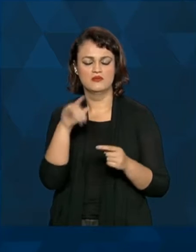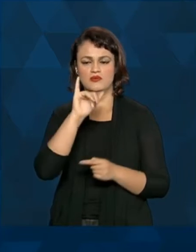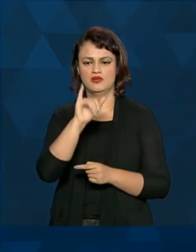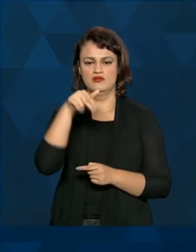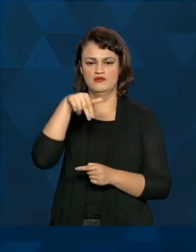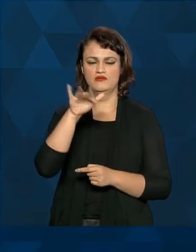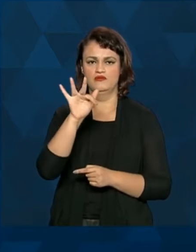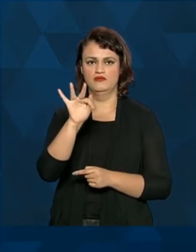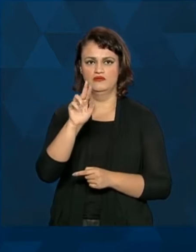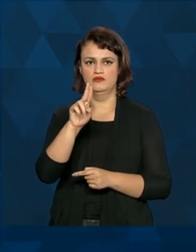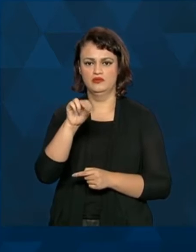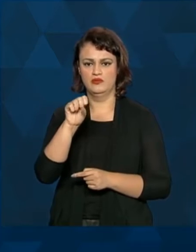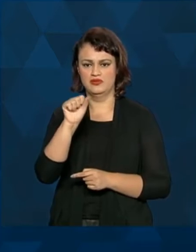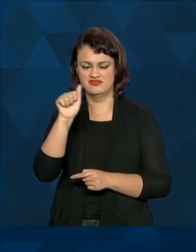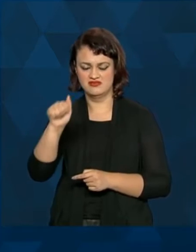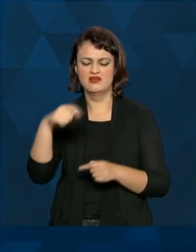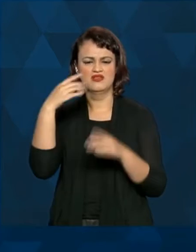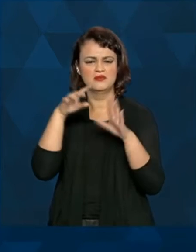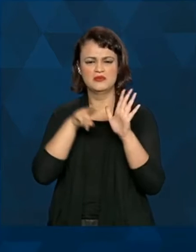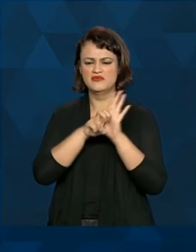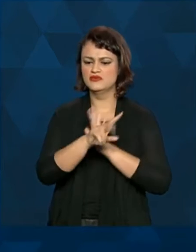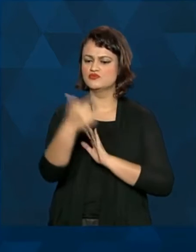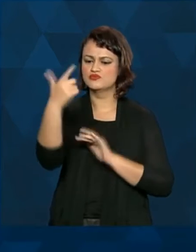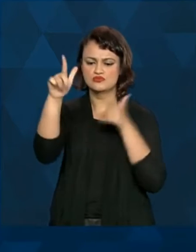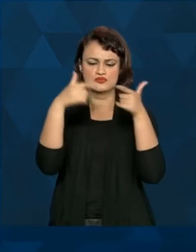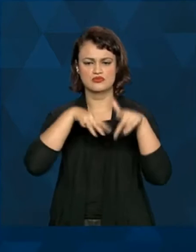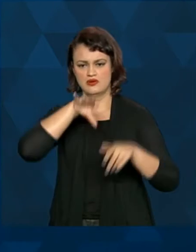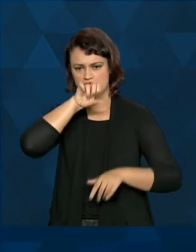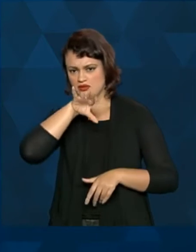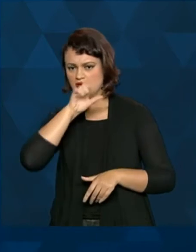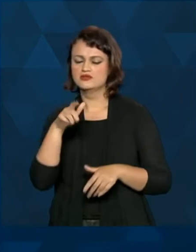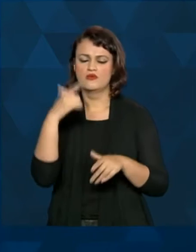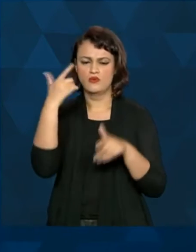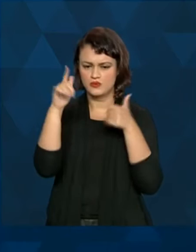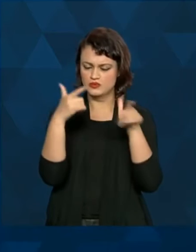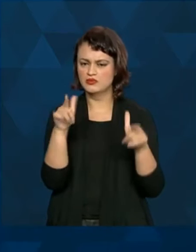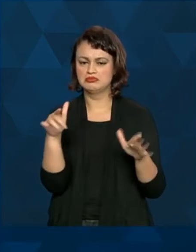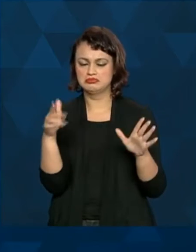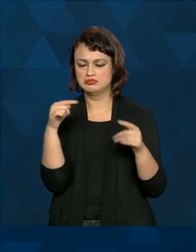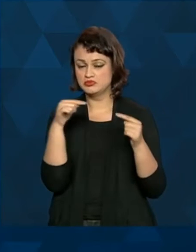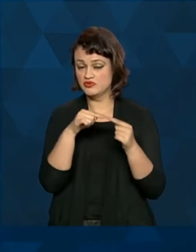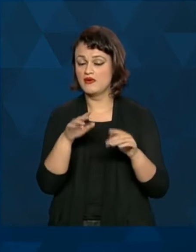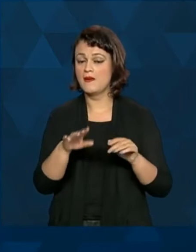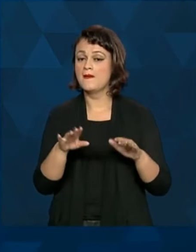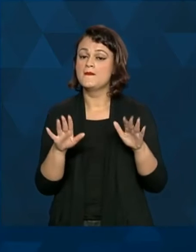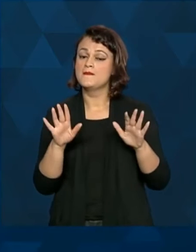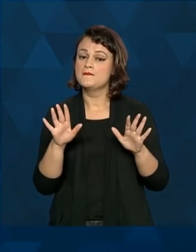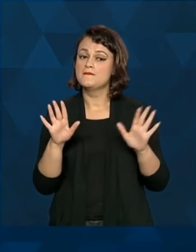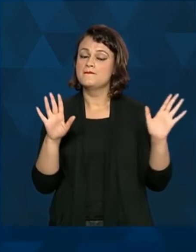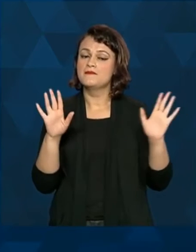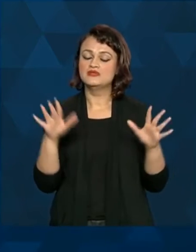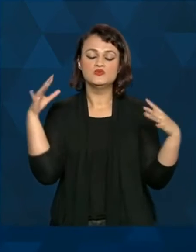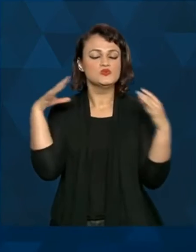influenza, temos também por outros vírus respiratórios, por outras causas etiológicas, mas